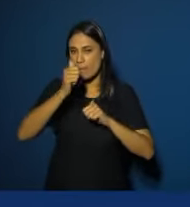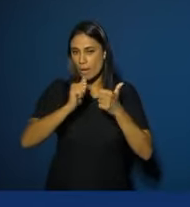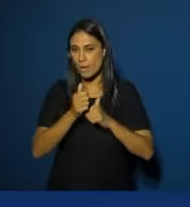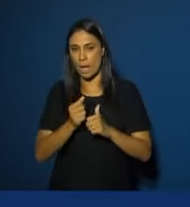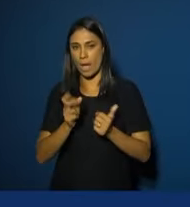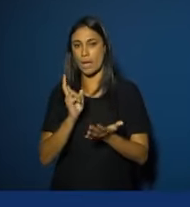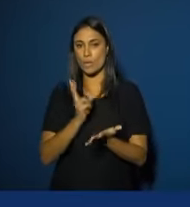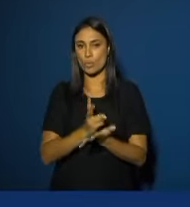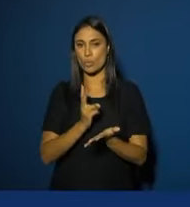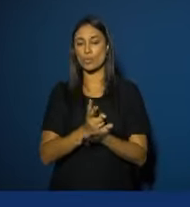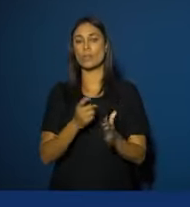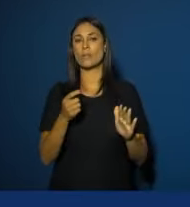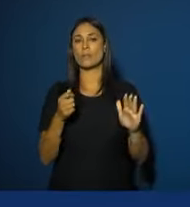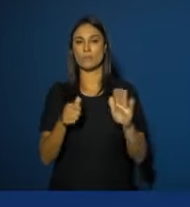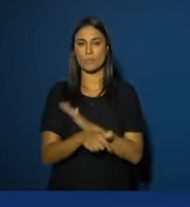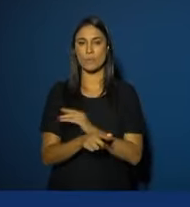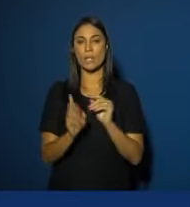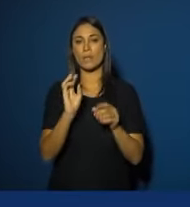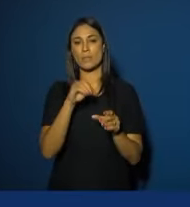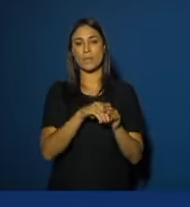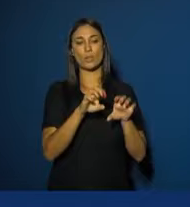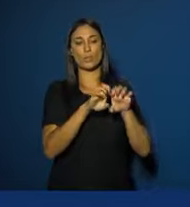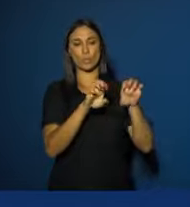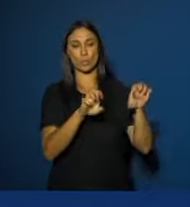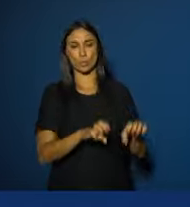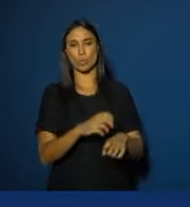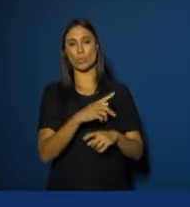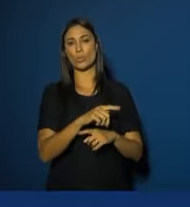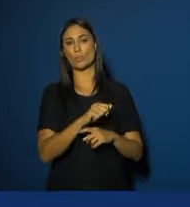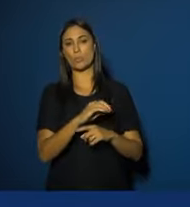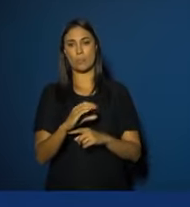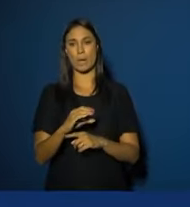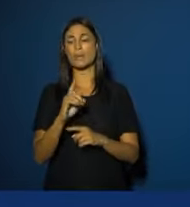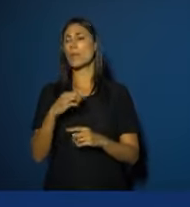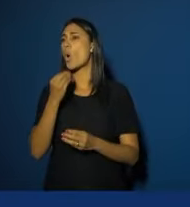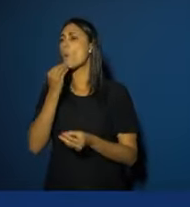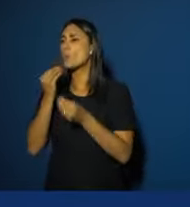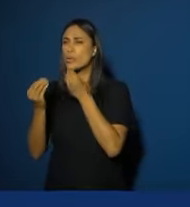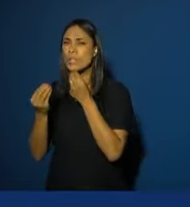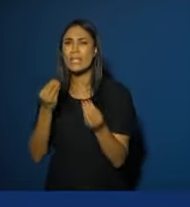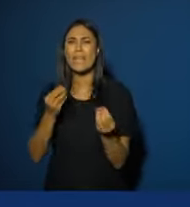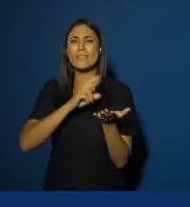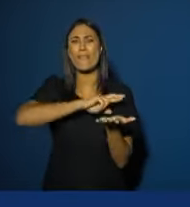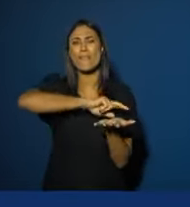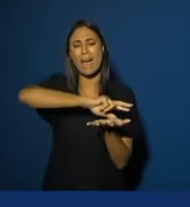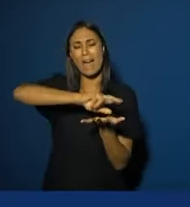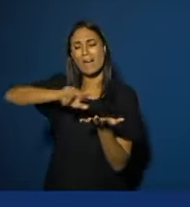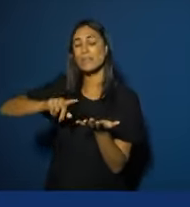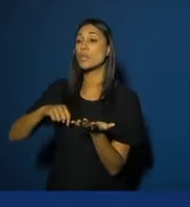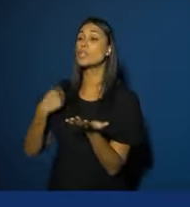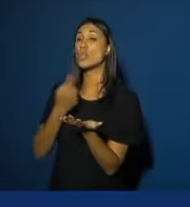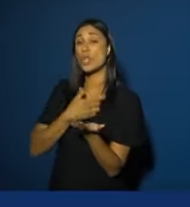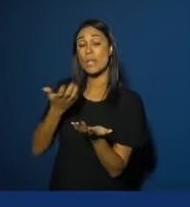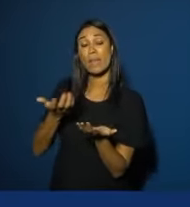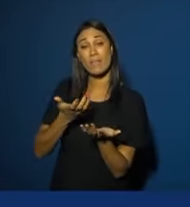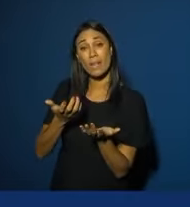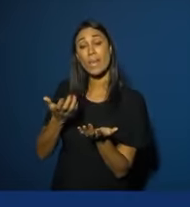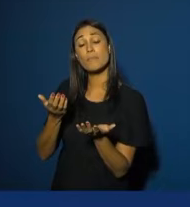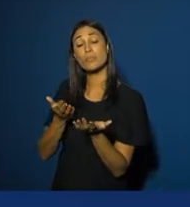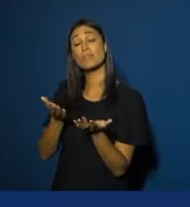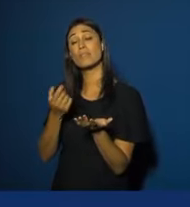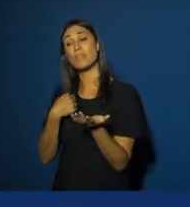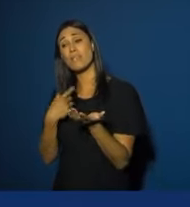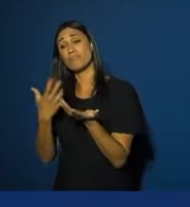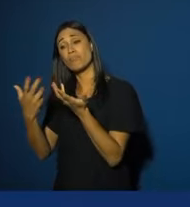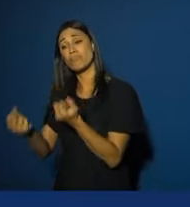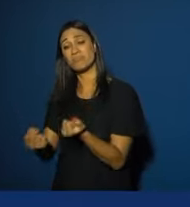dar sequência a esses investimentos dentro da estrutura do PAC. Ou seja, oportunidades são muitas e nós queremos estreitar esses